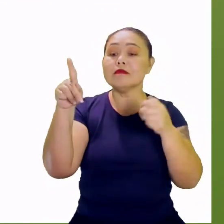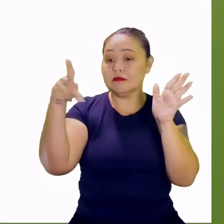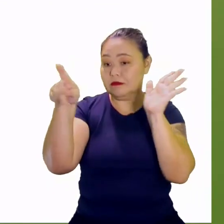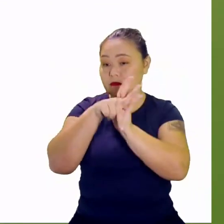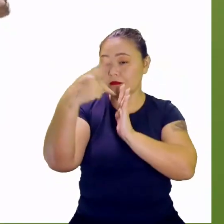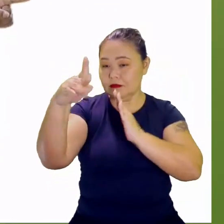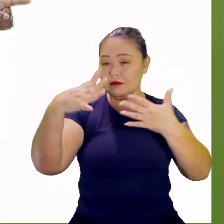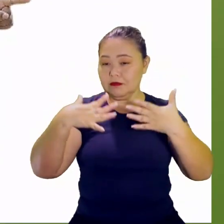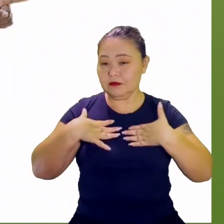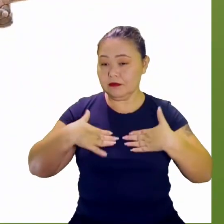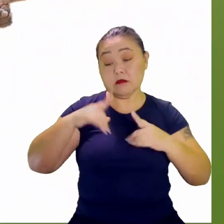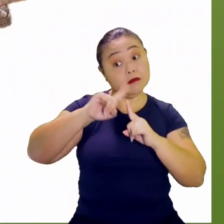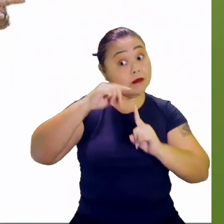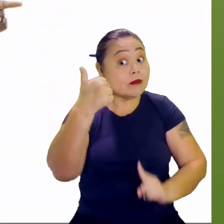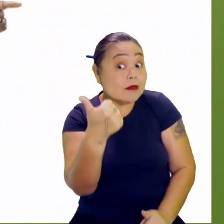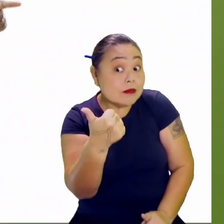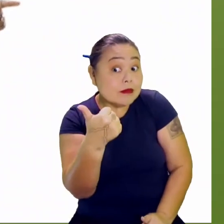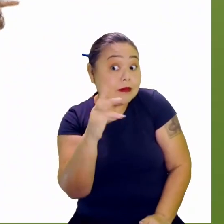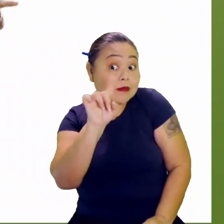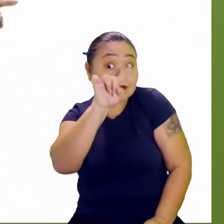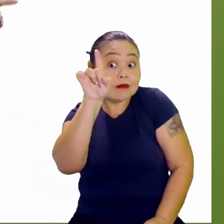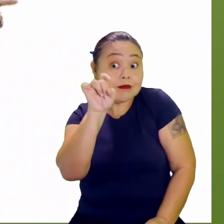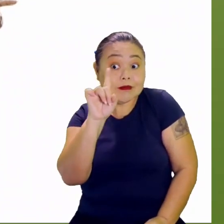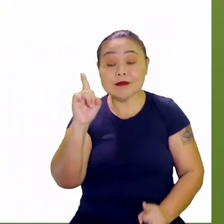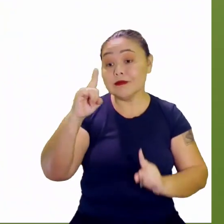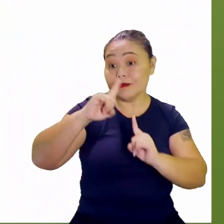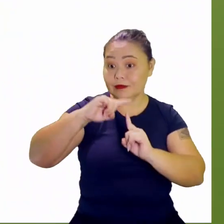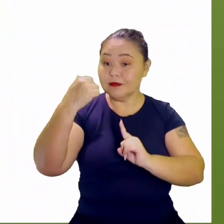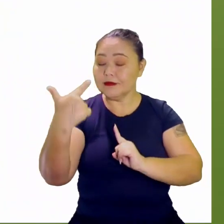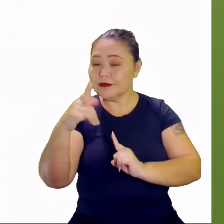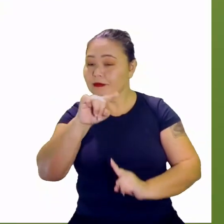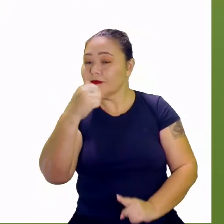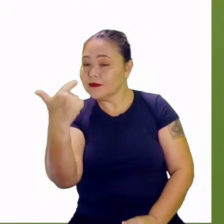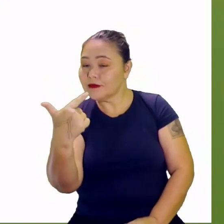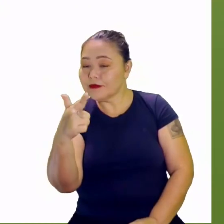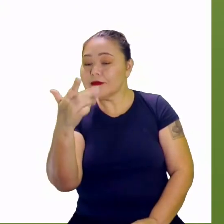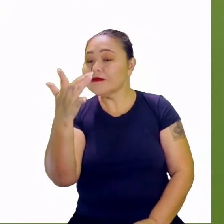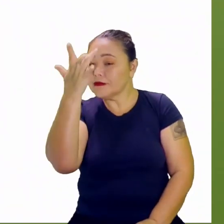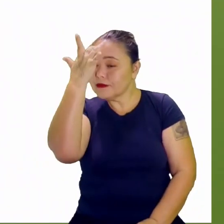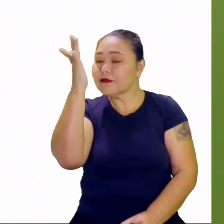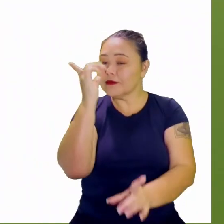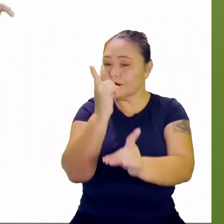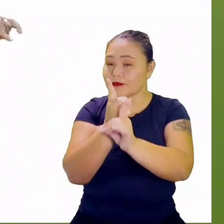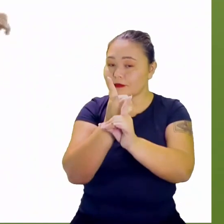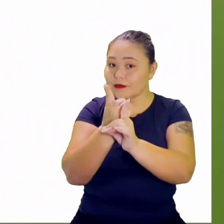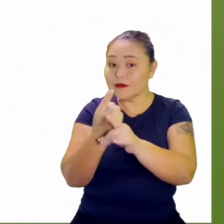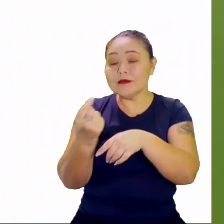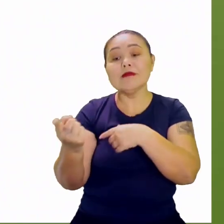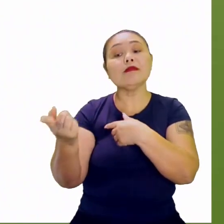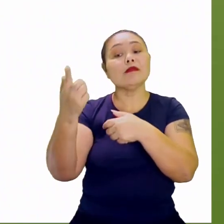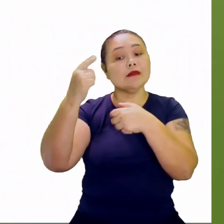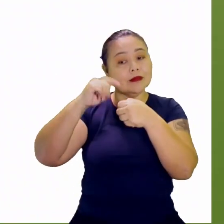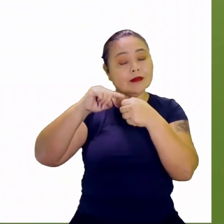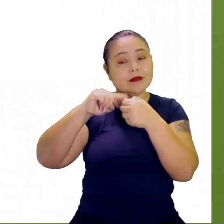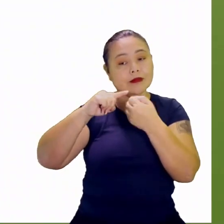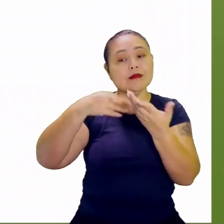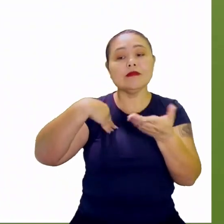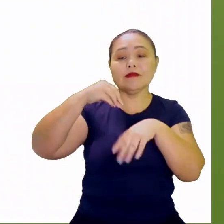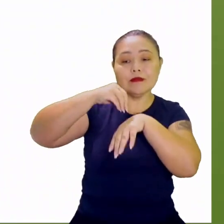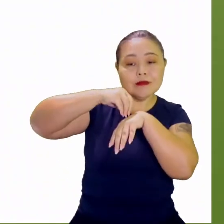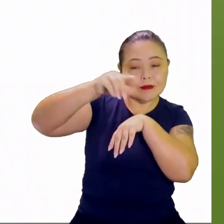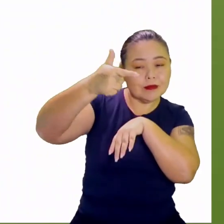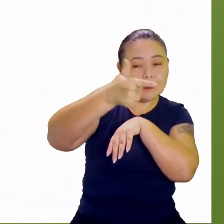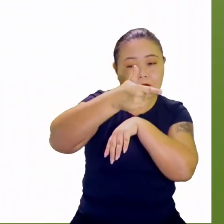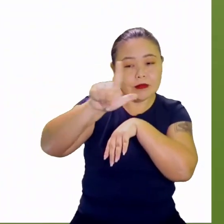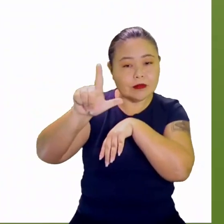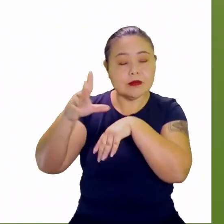corpo? Será que é tipo 1? Será que é tipo 2? É bem fácil de descobrir. Na volta, a professora vai dar outras dicas para vocês